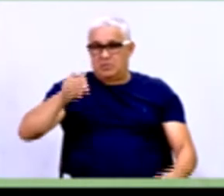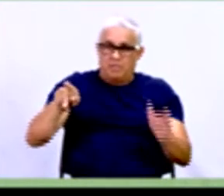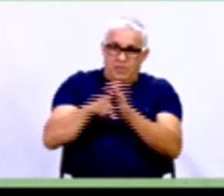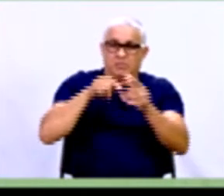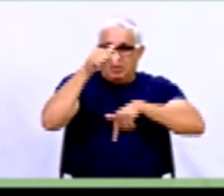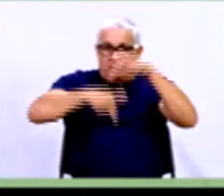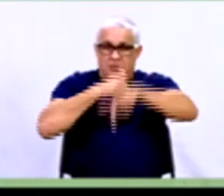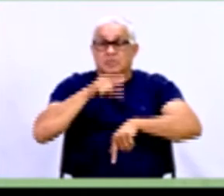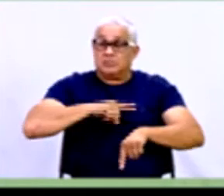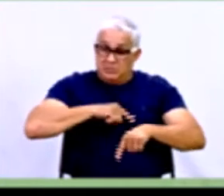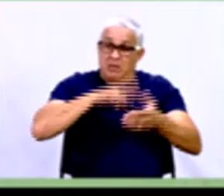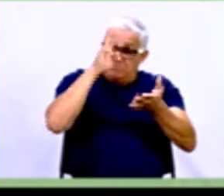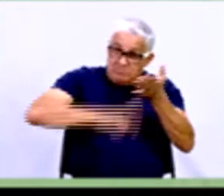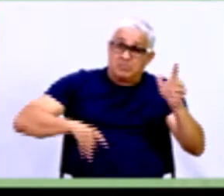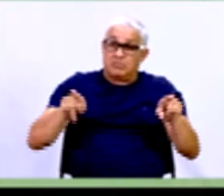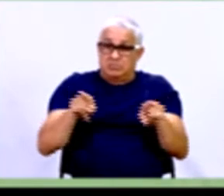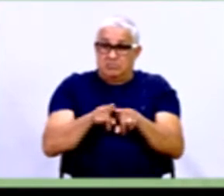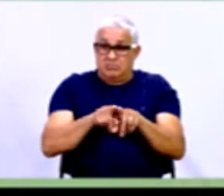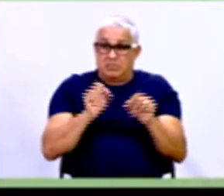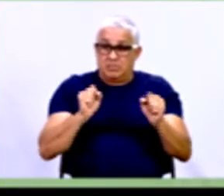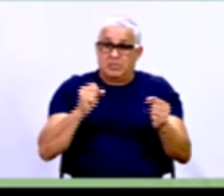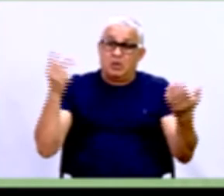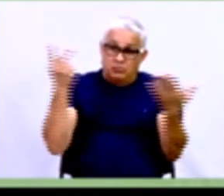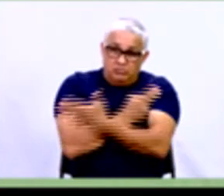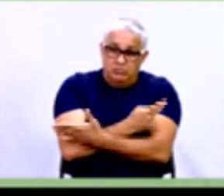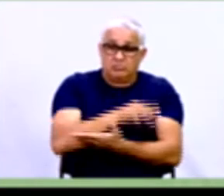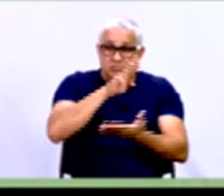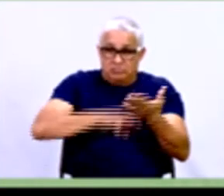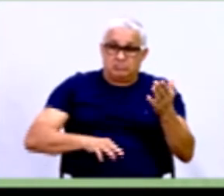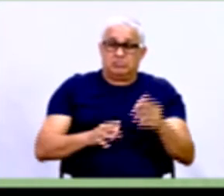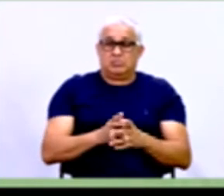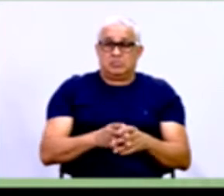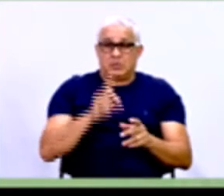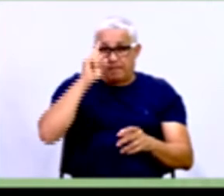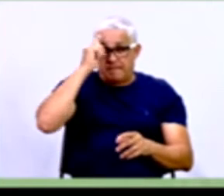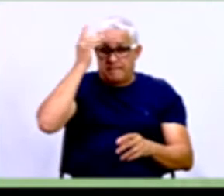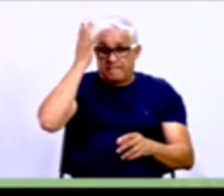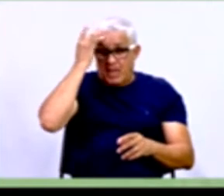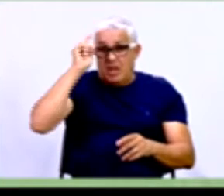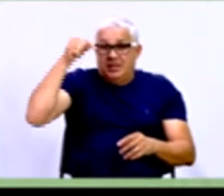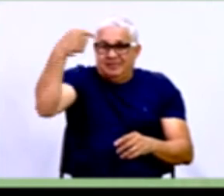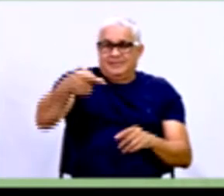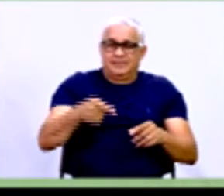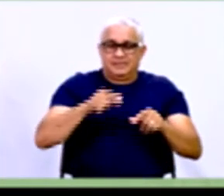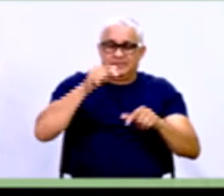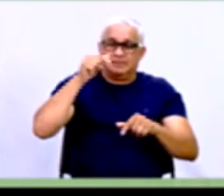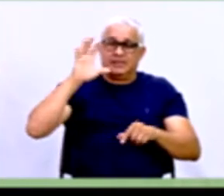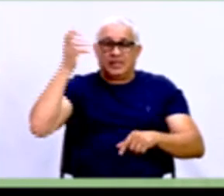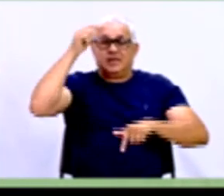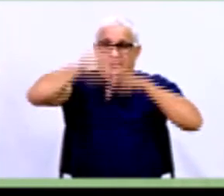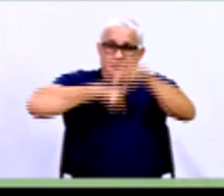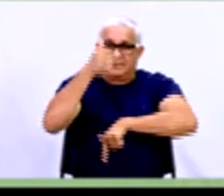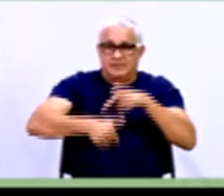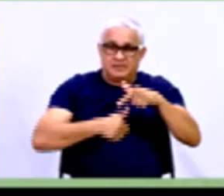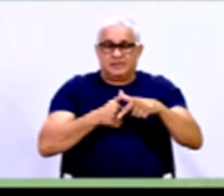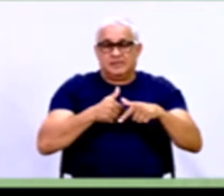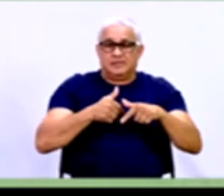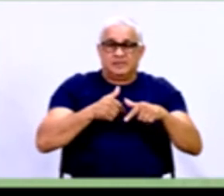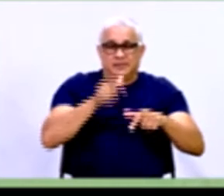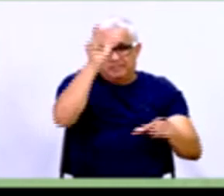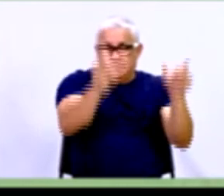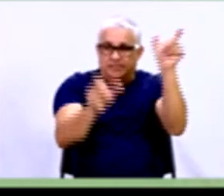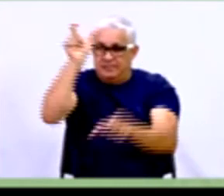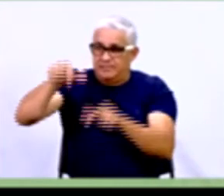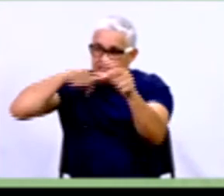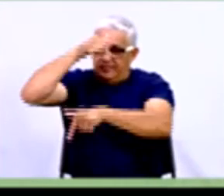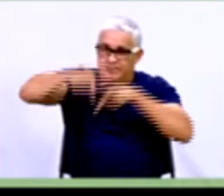multa, até o primeiro dia útil seguinte da ocorrência, sobre os acidentes de trabalho ocorridos com seus funcionários,